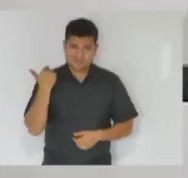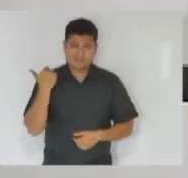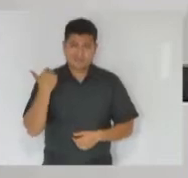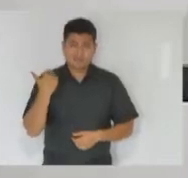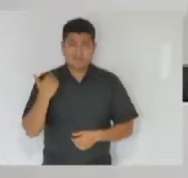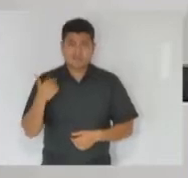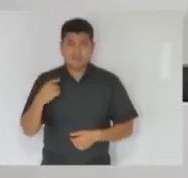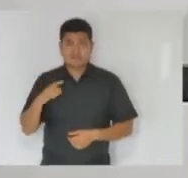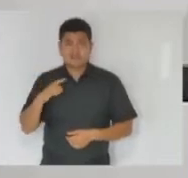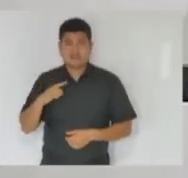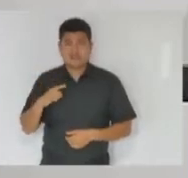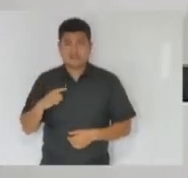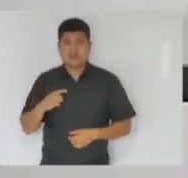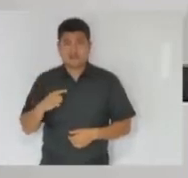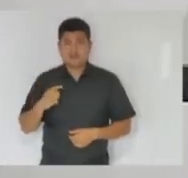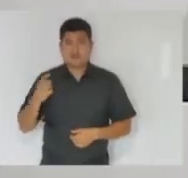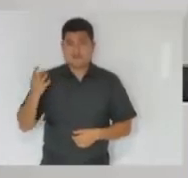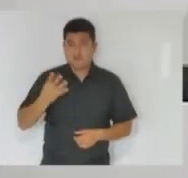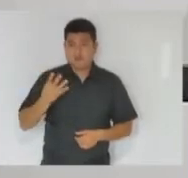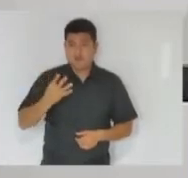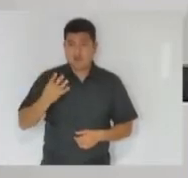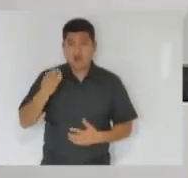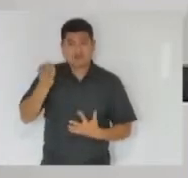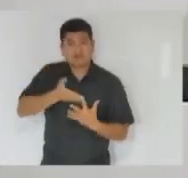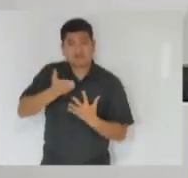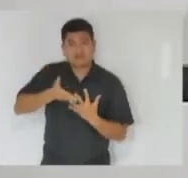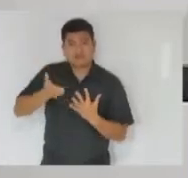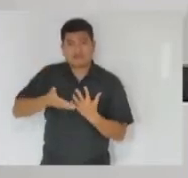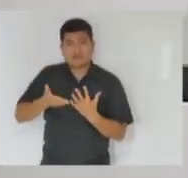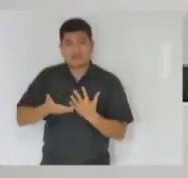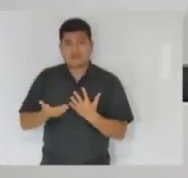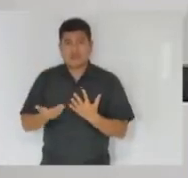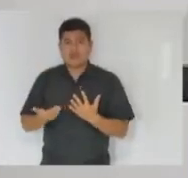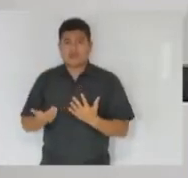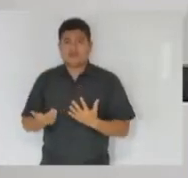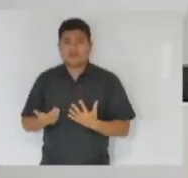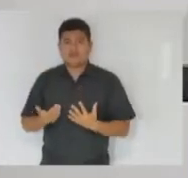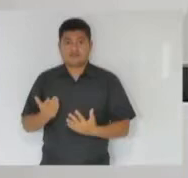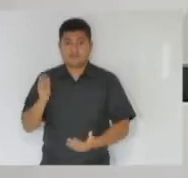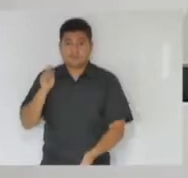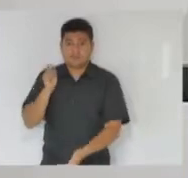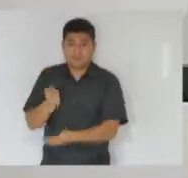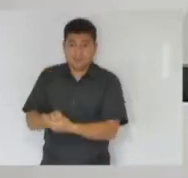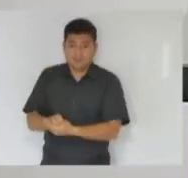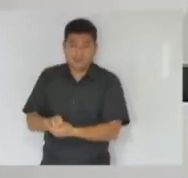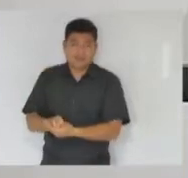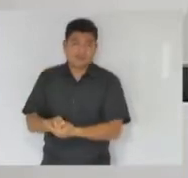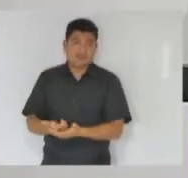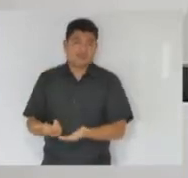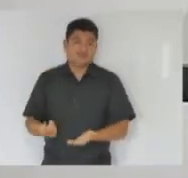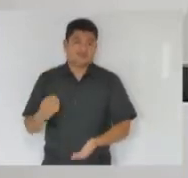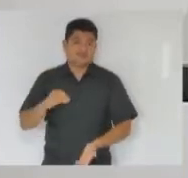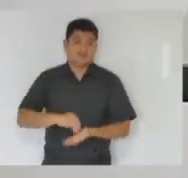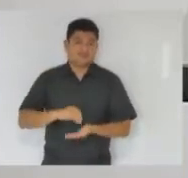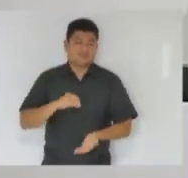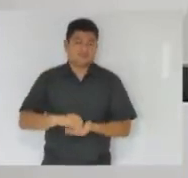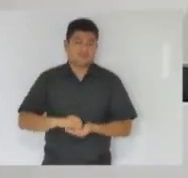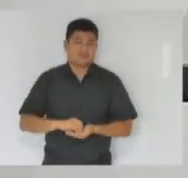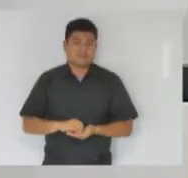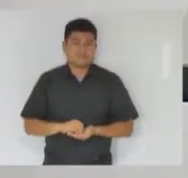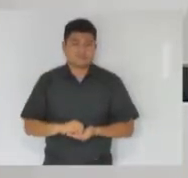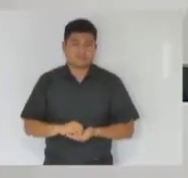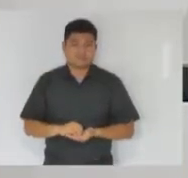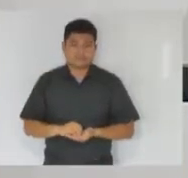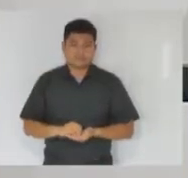4 parcelas do convênio sem reajuste, aliás, sem o pagamento do convênio. E aí